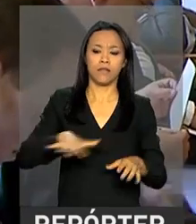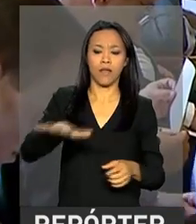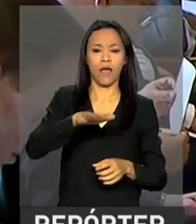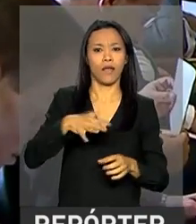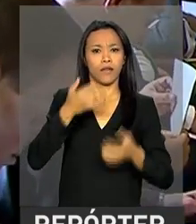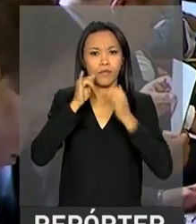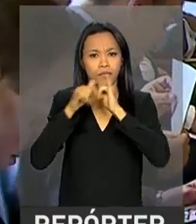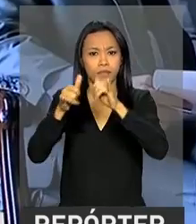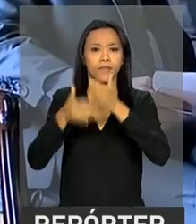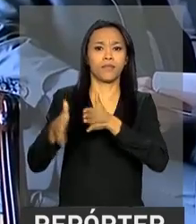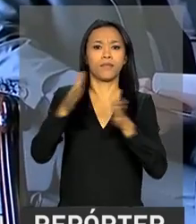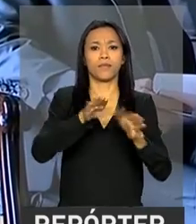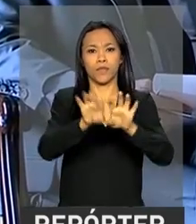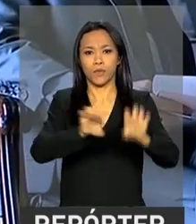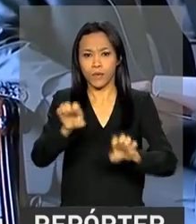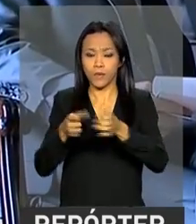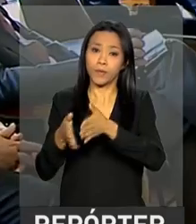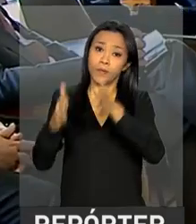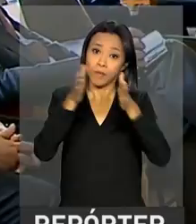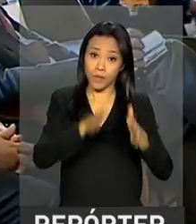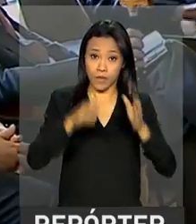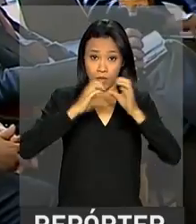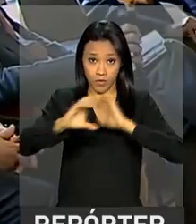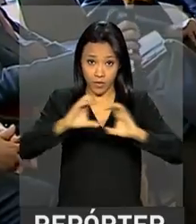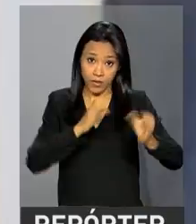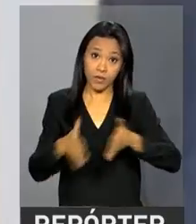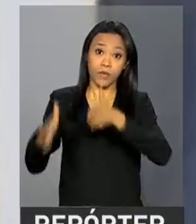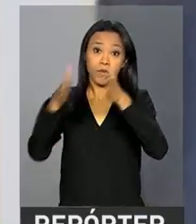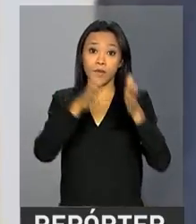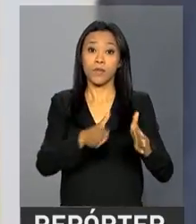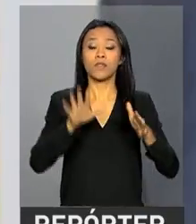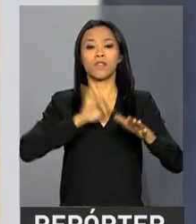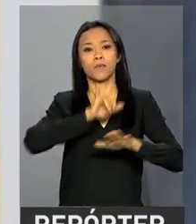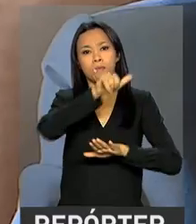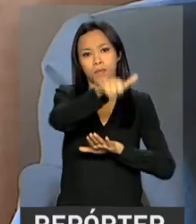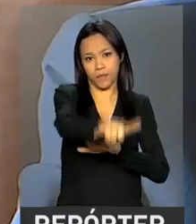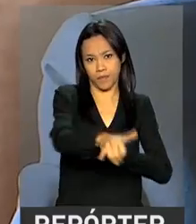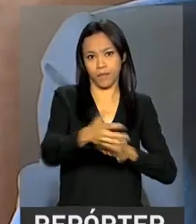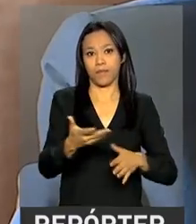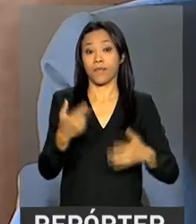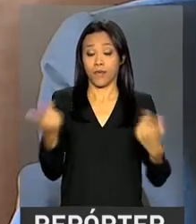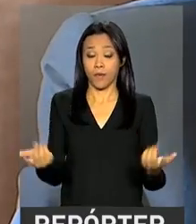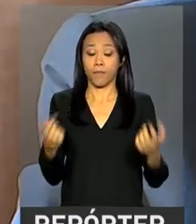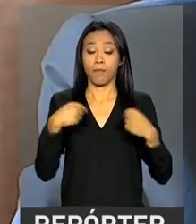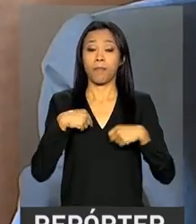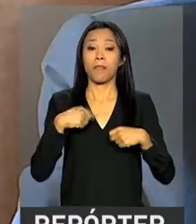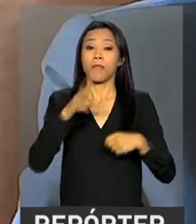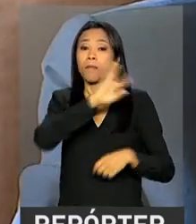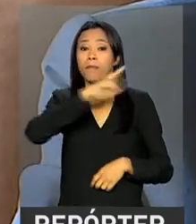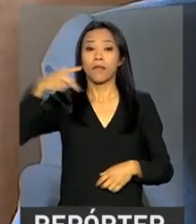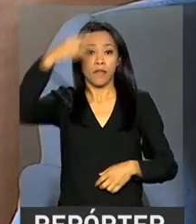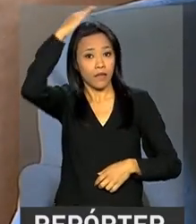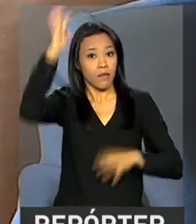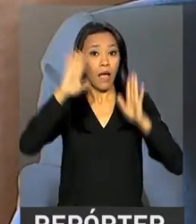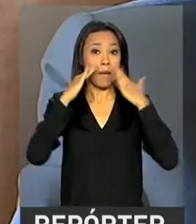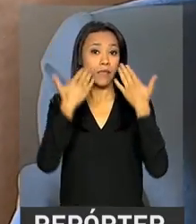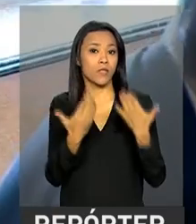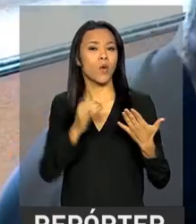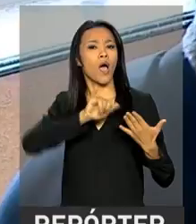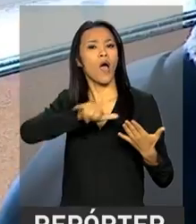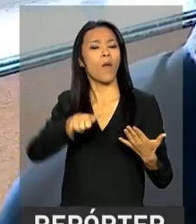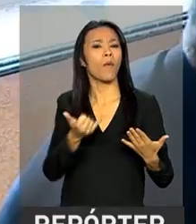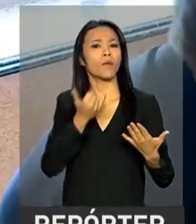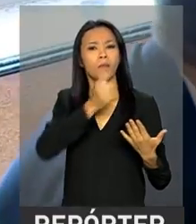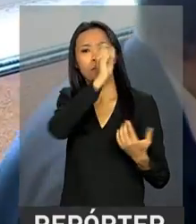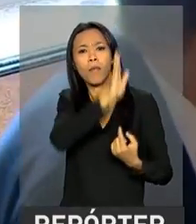de energia, infraestrutura, telecomunicações e aviação. Michel Temer apresentou as oportunidades no Brasil